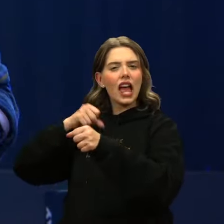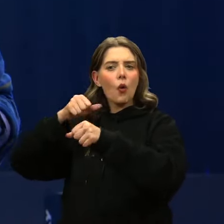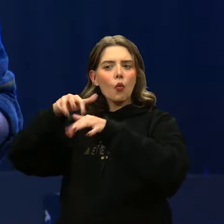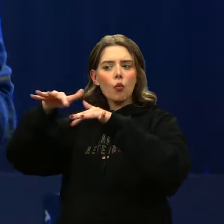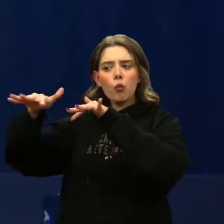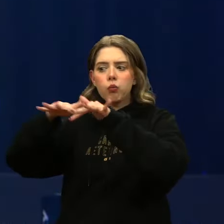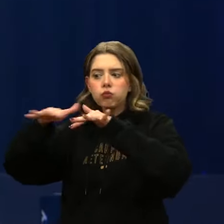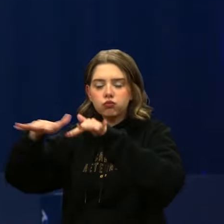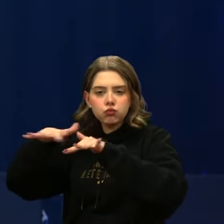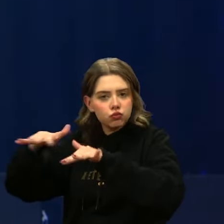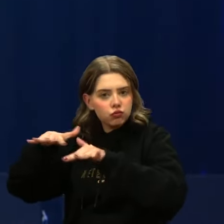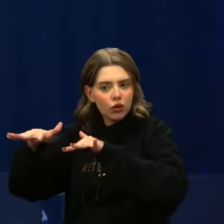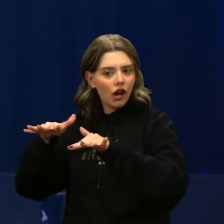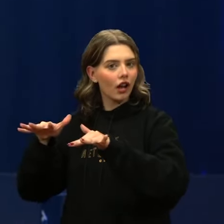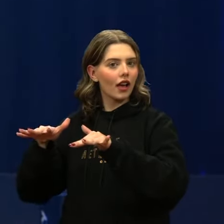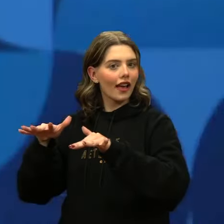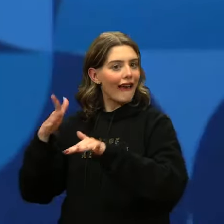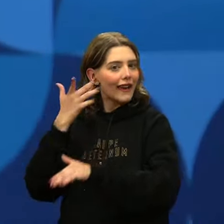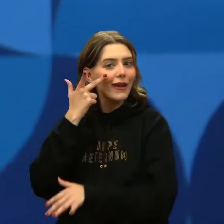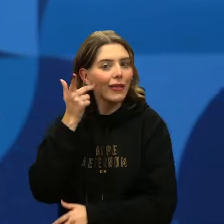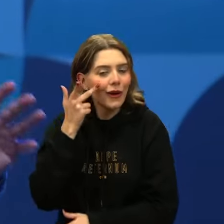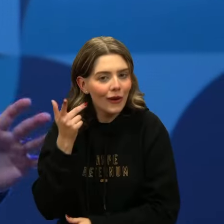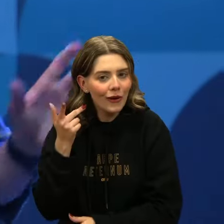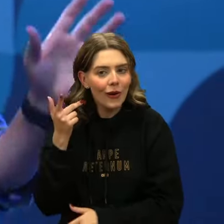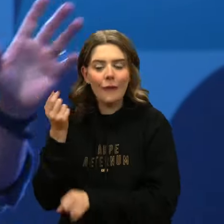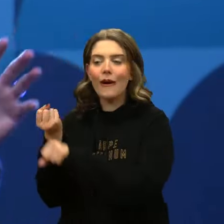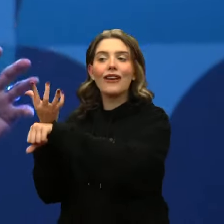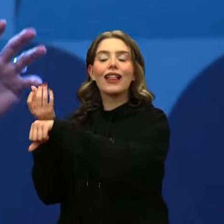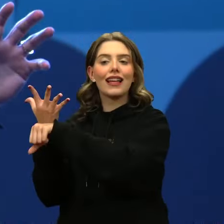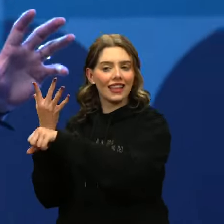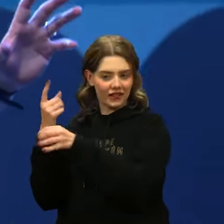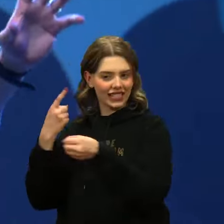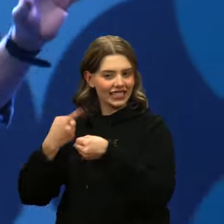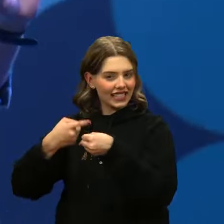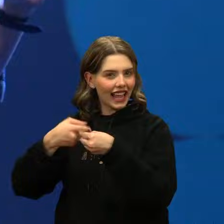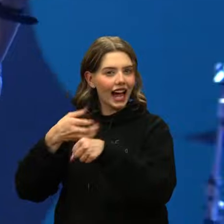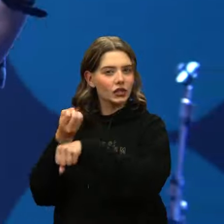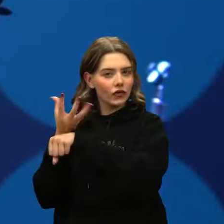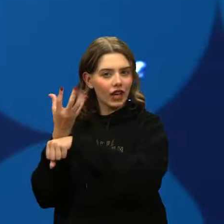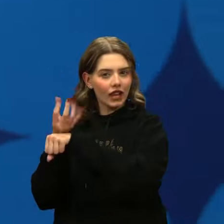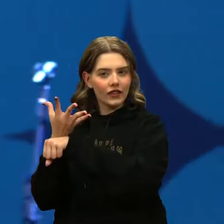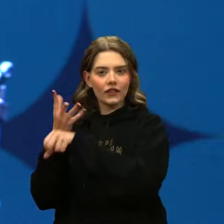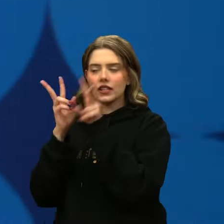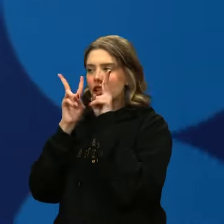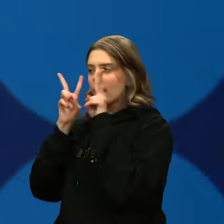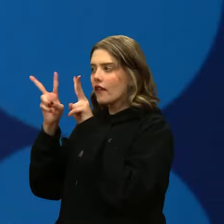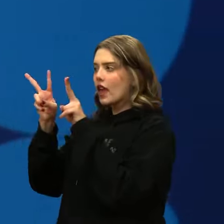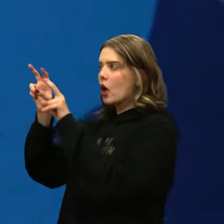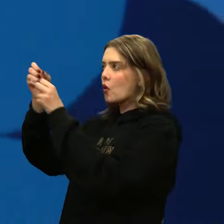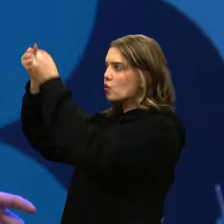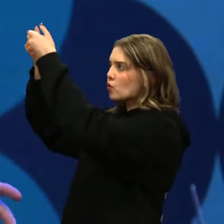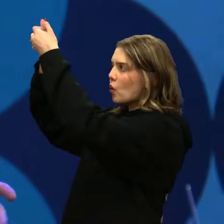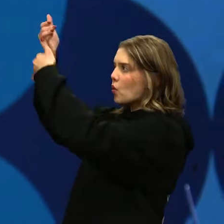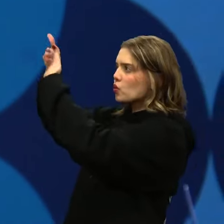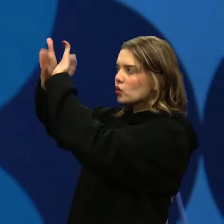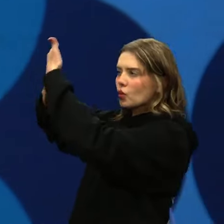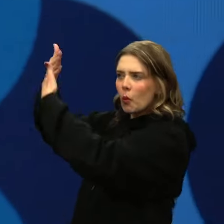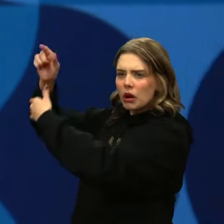terremotos. Era uma cena comum em Filadélfia você vê as paredes rachadas, o